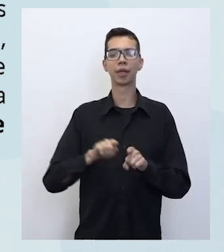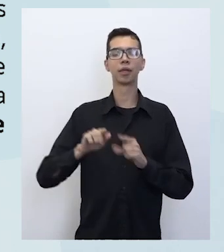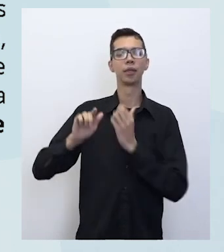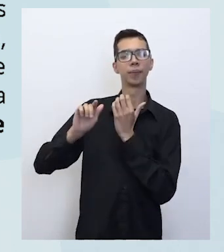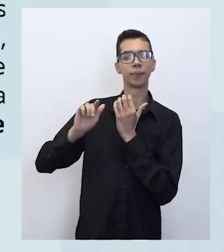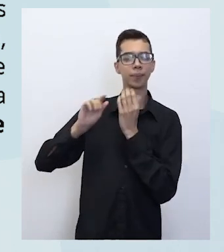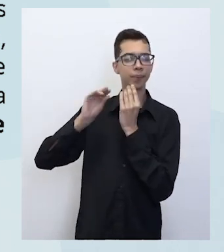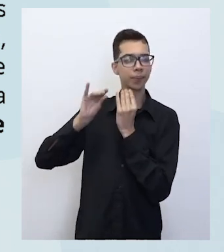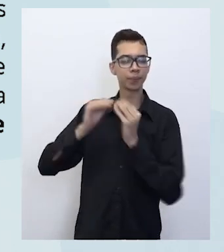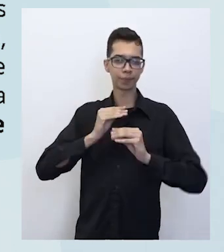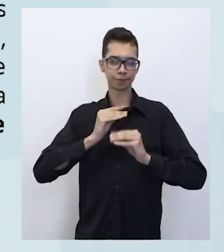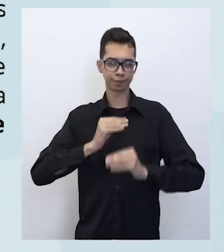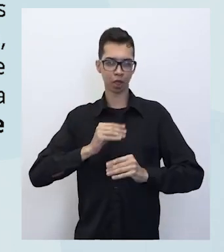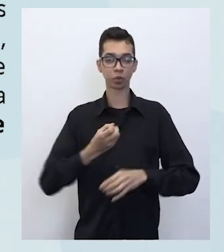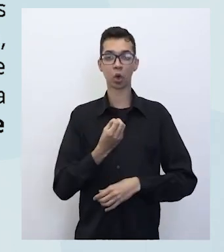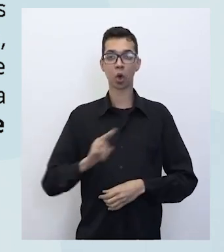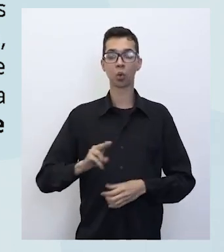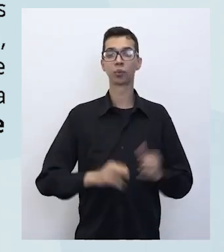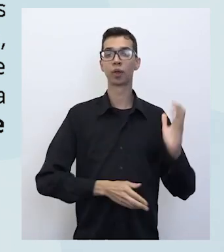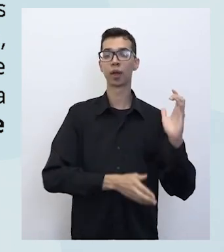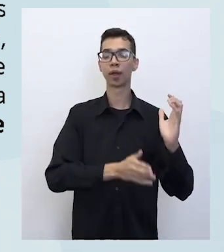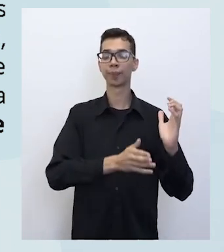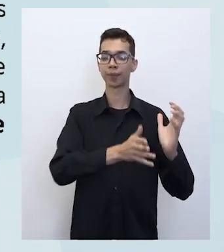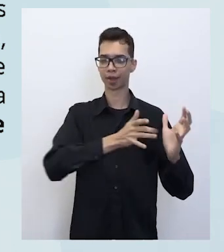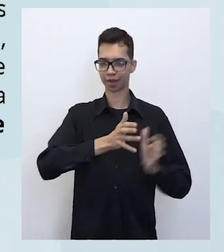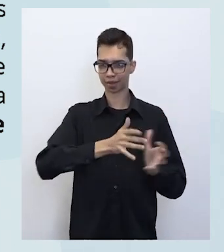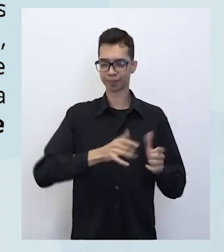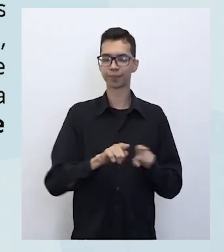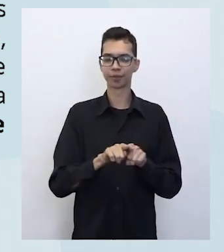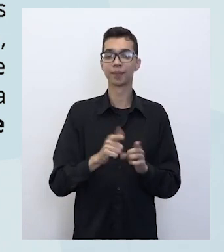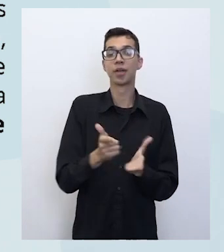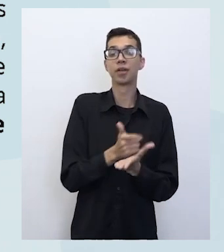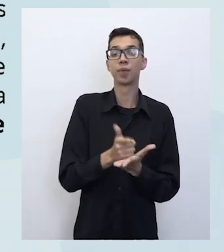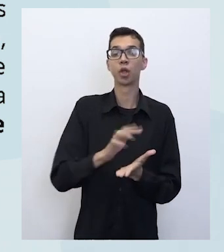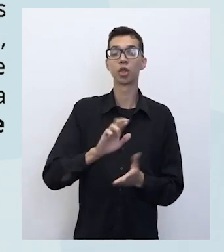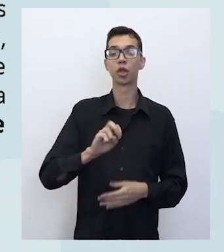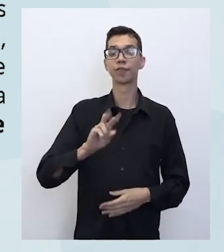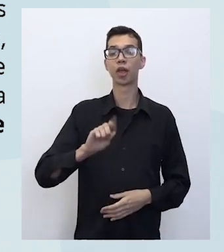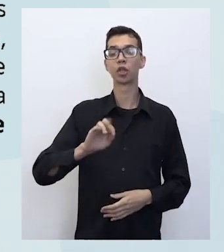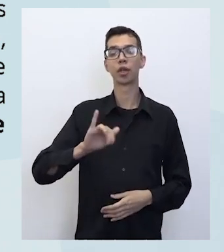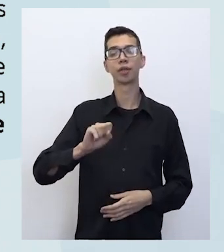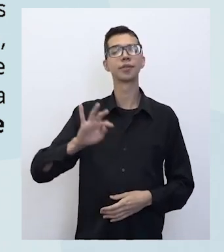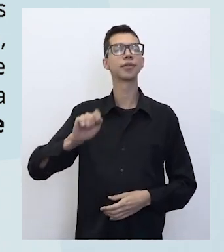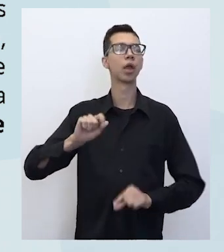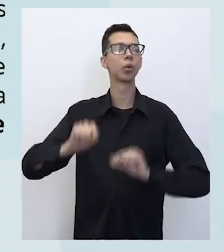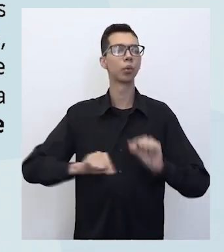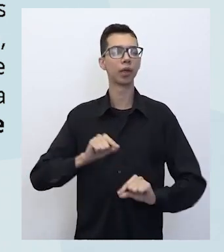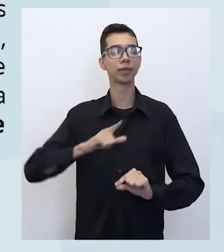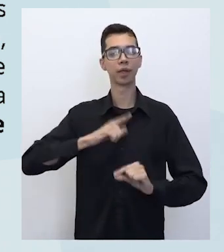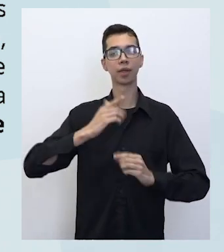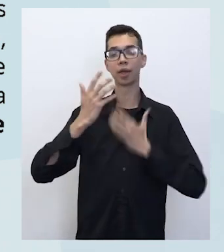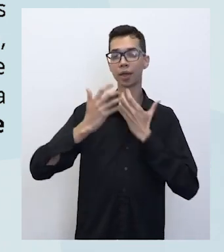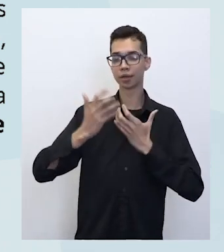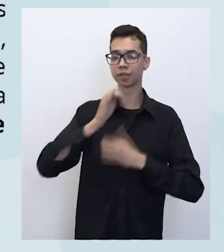subjetividade, cristianismo e cancioneiros. Além desses, a literatura trovadoresca apresenta-nos as cantigas que se classificam em